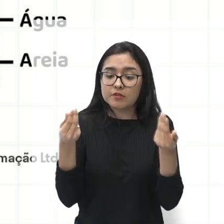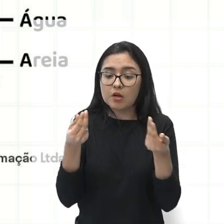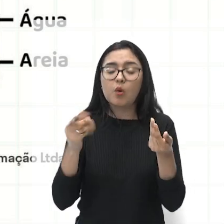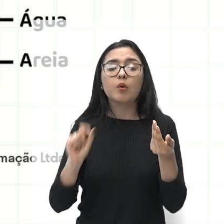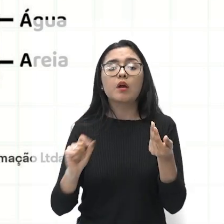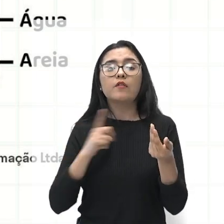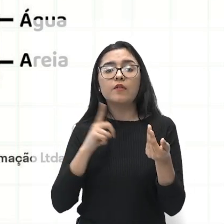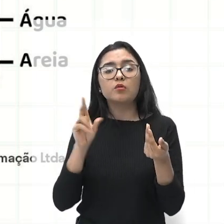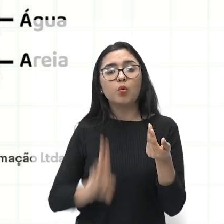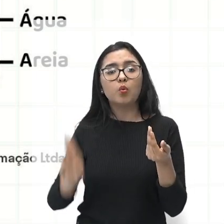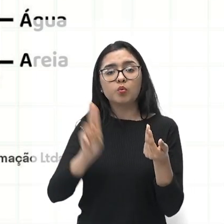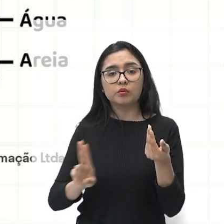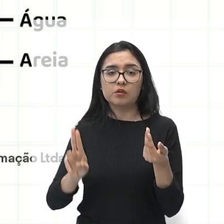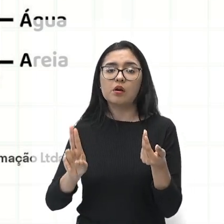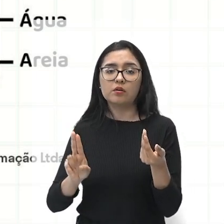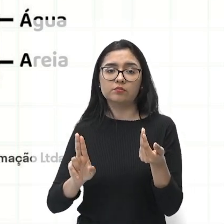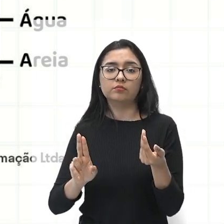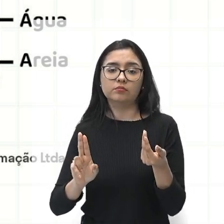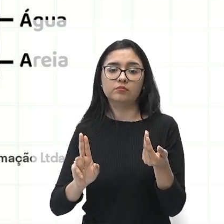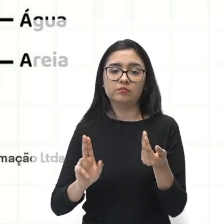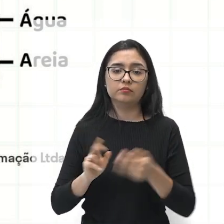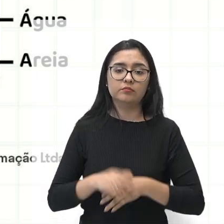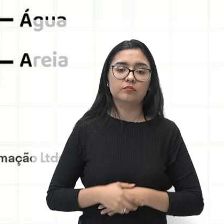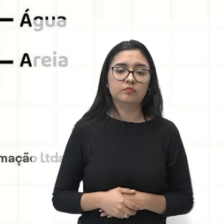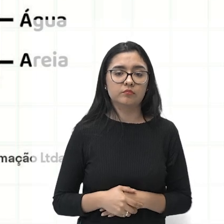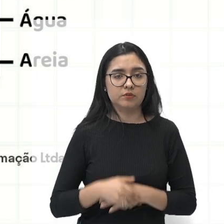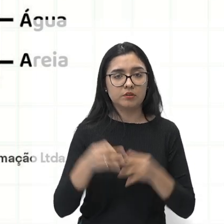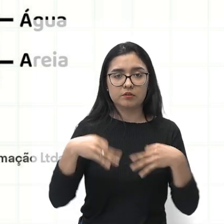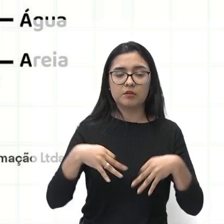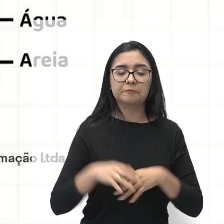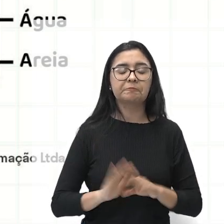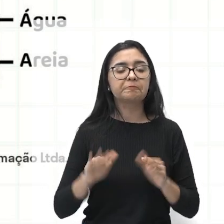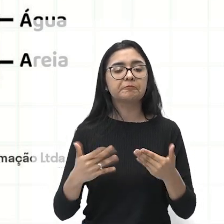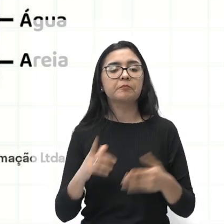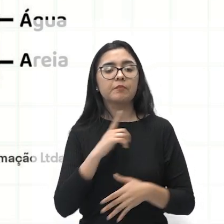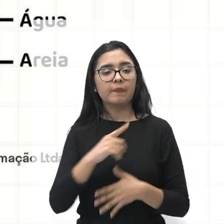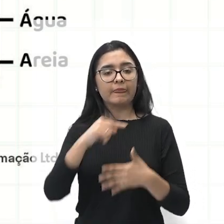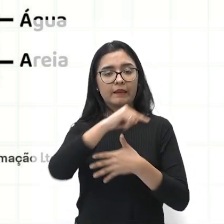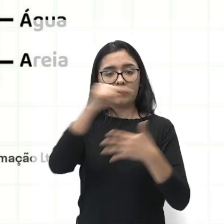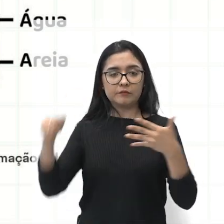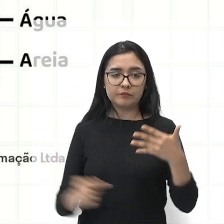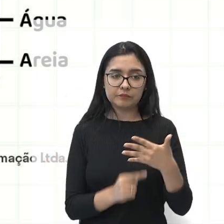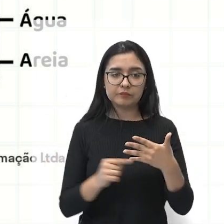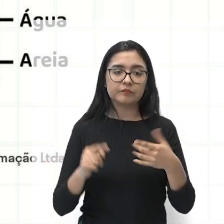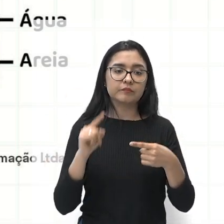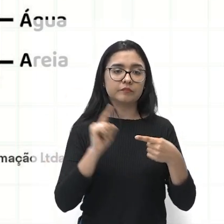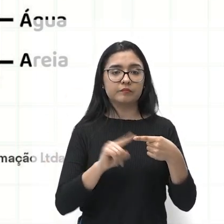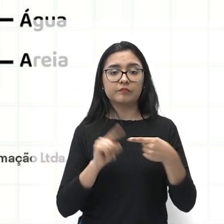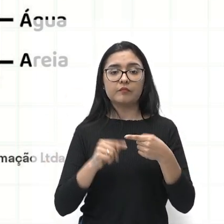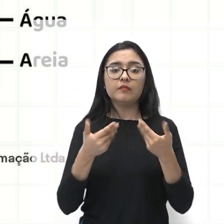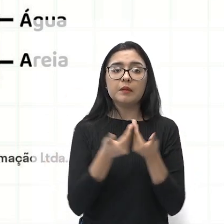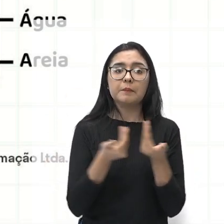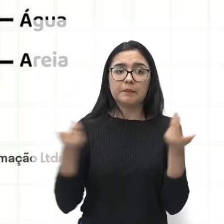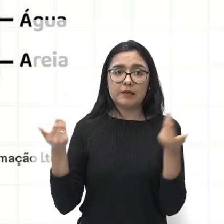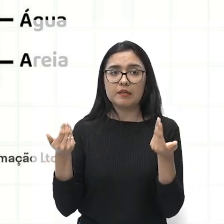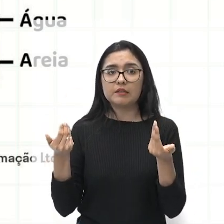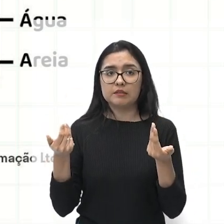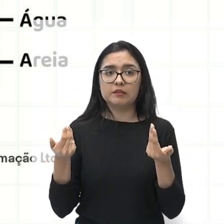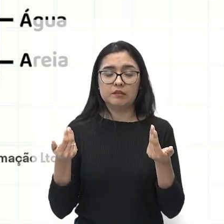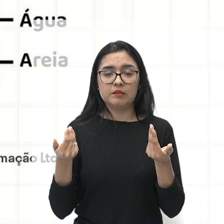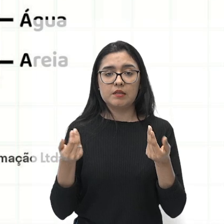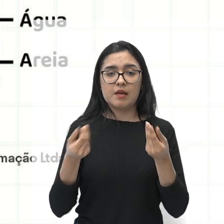vou fazer a utilização dela, né? Então, nós vamos ter, para a separação